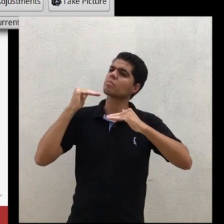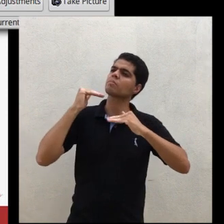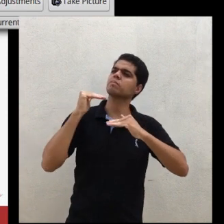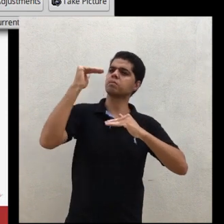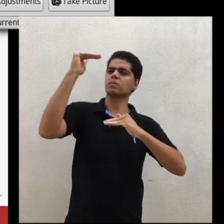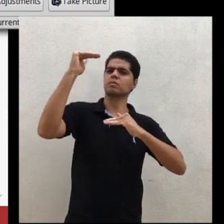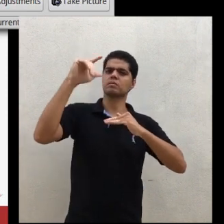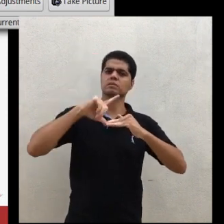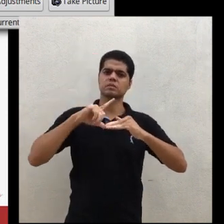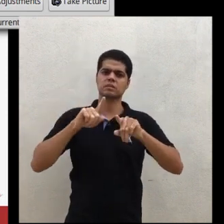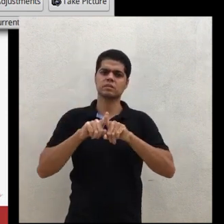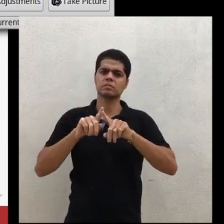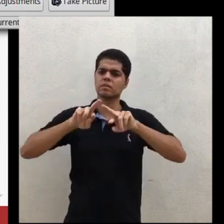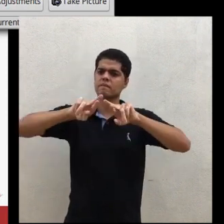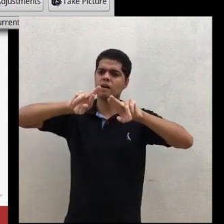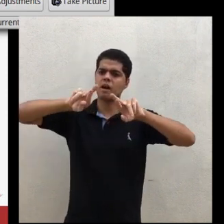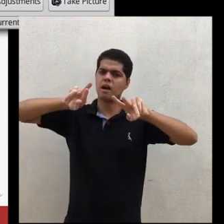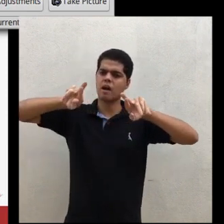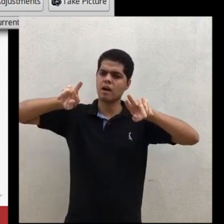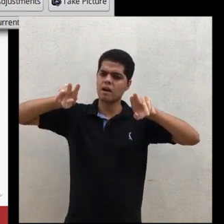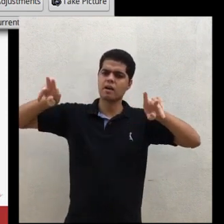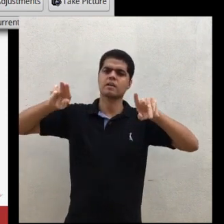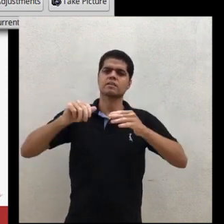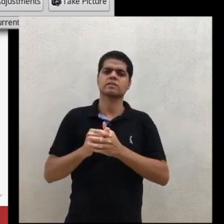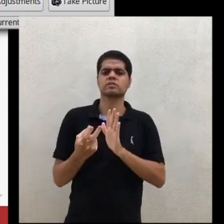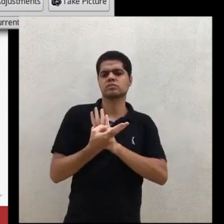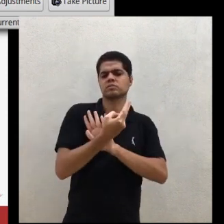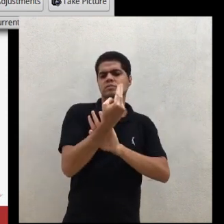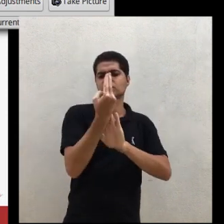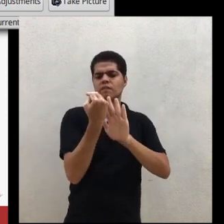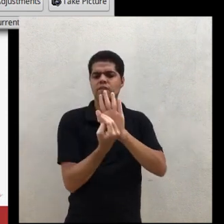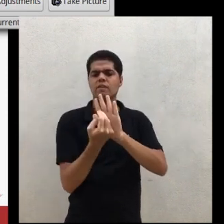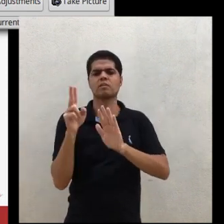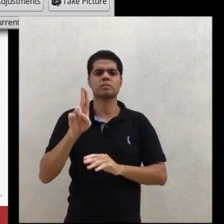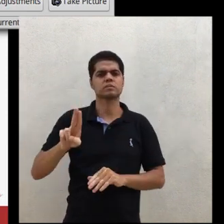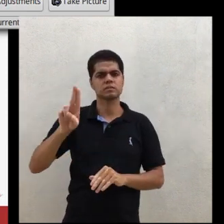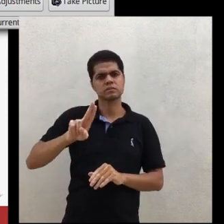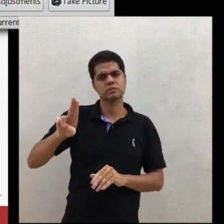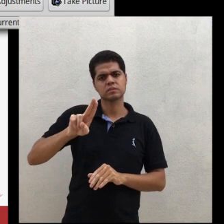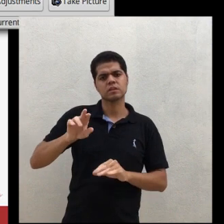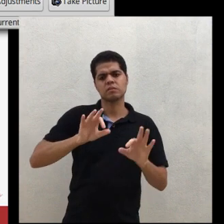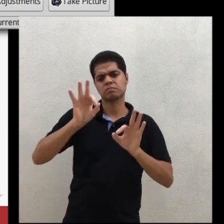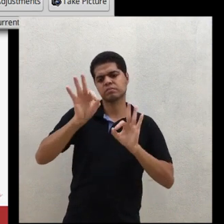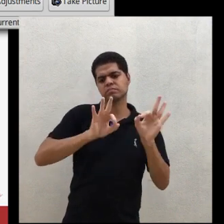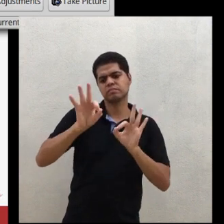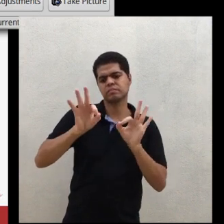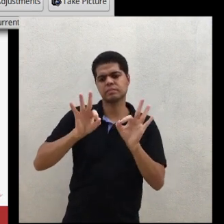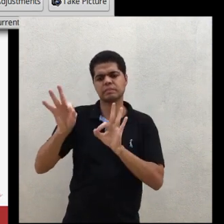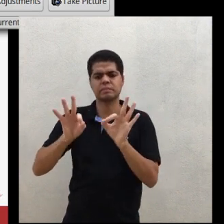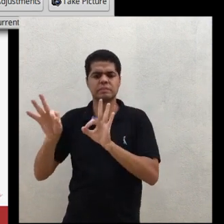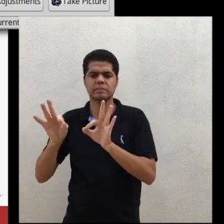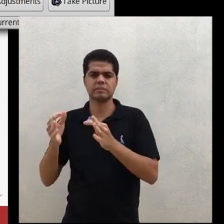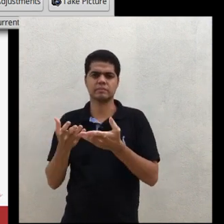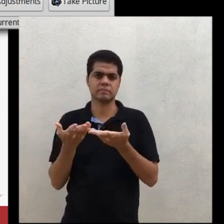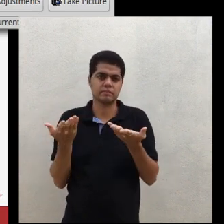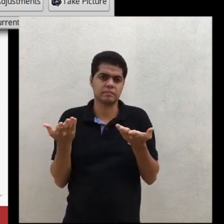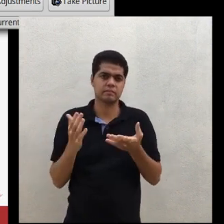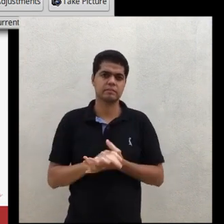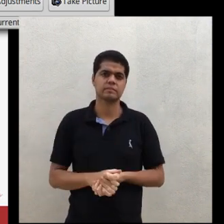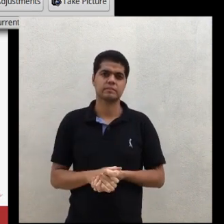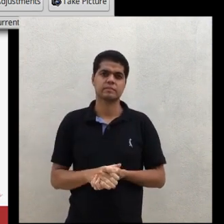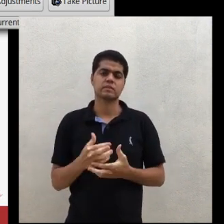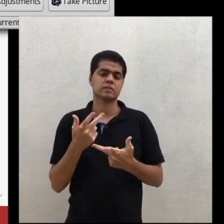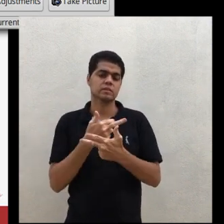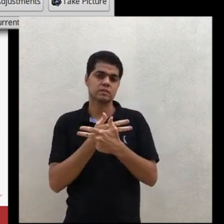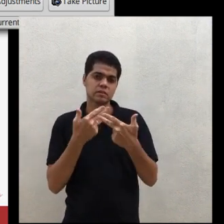que assimétrico, uma gaussiana assimétrica. Então, as curvas que descrevem isso, tem elas nos livros, tá?